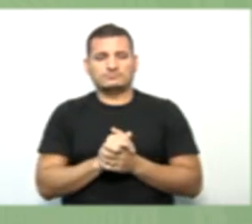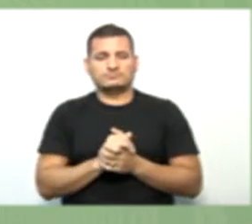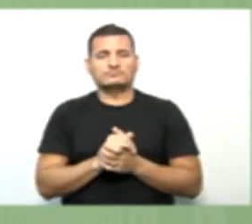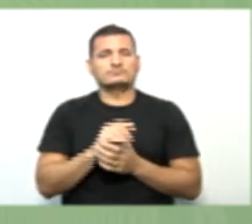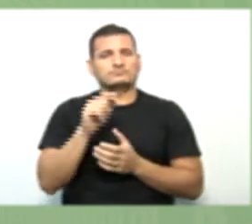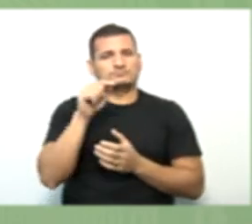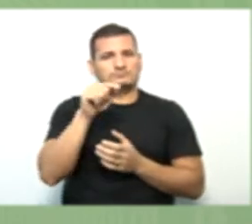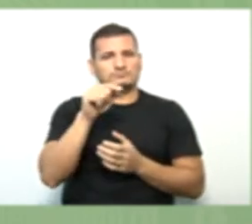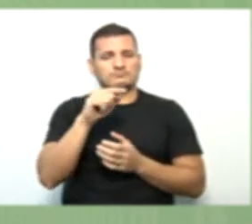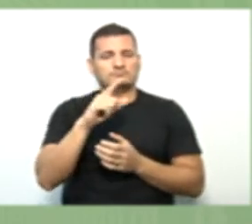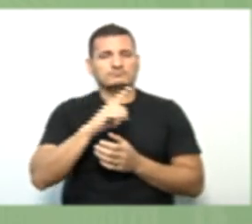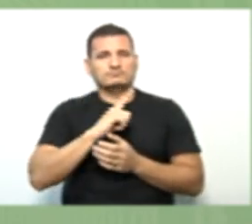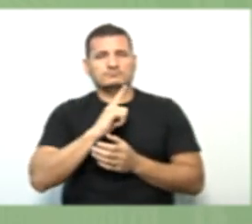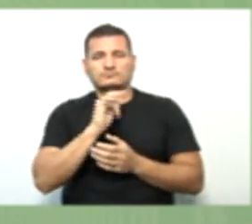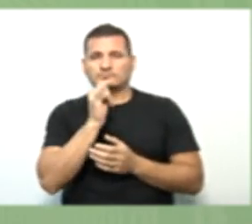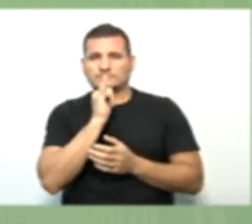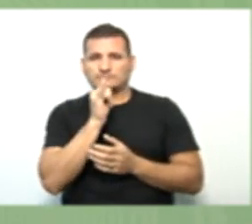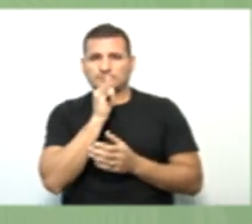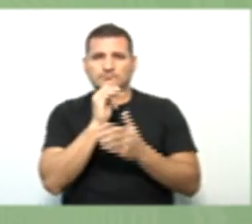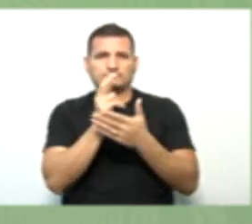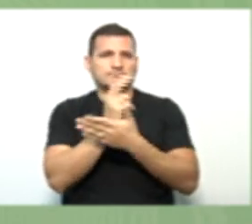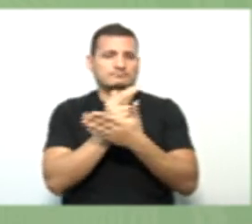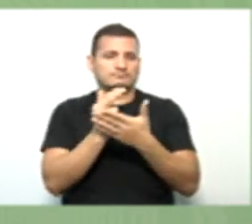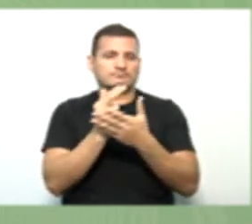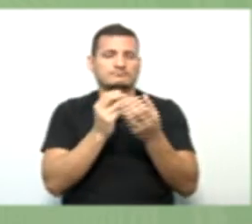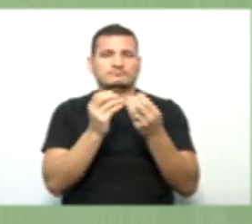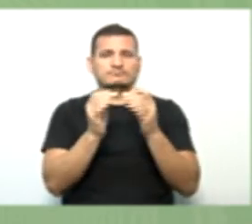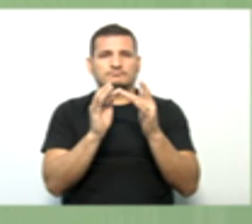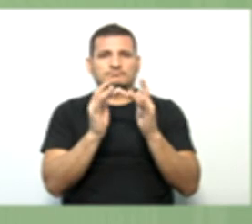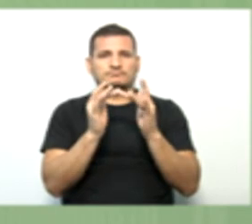que mostra como é uma função.